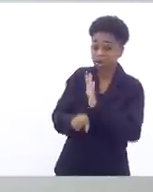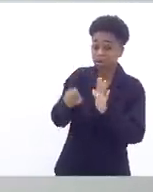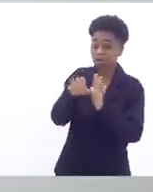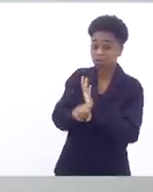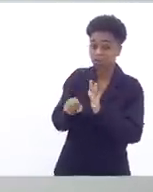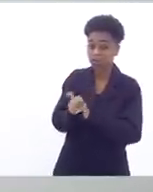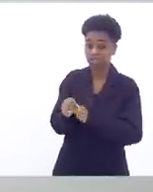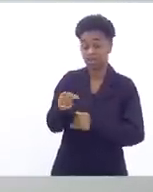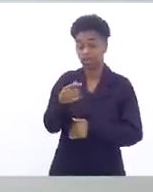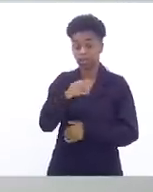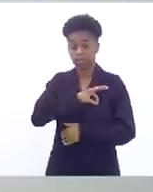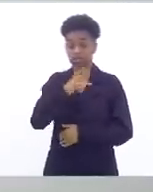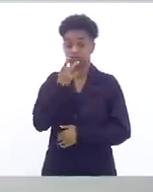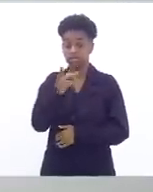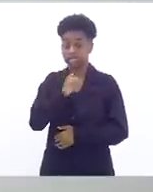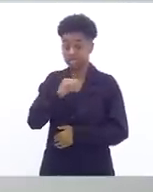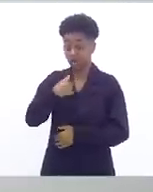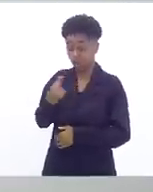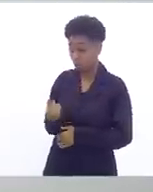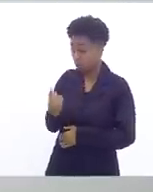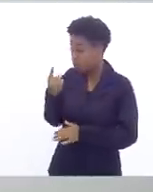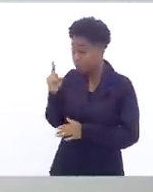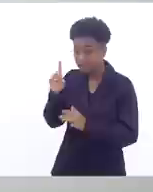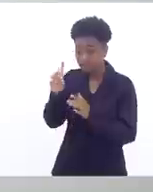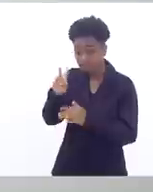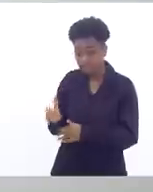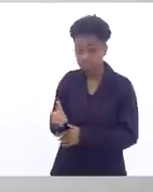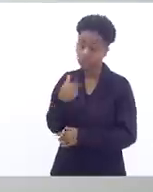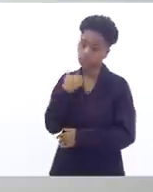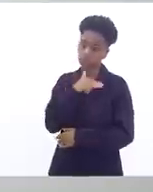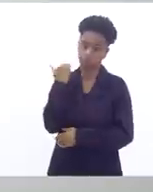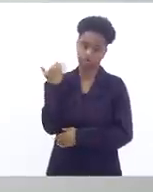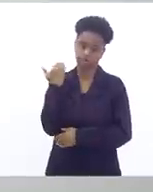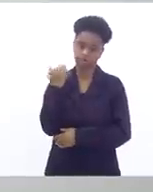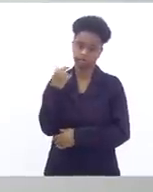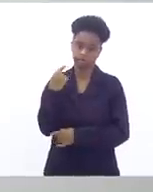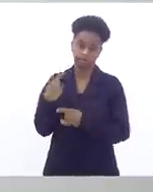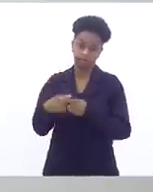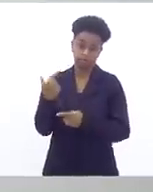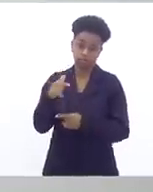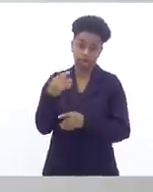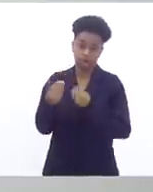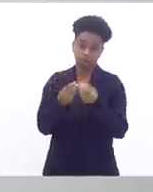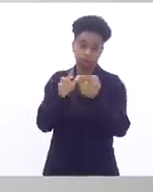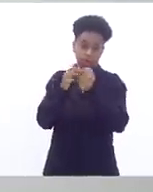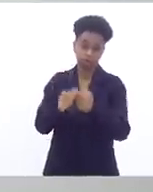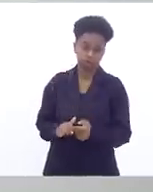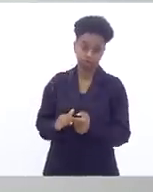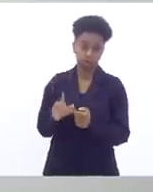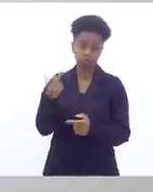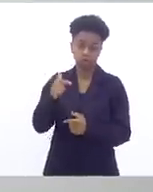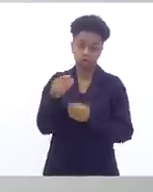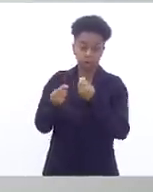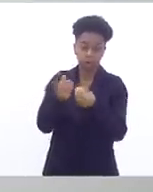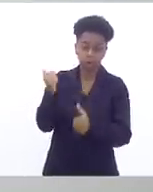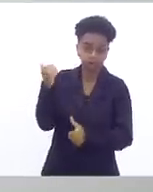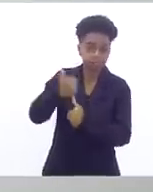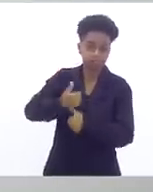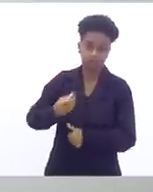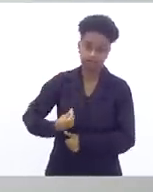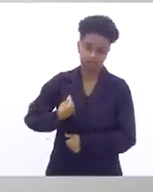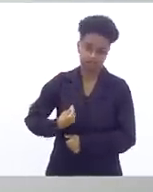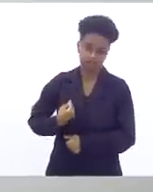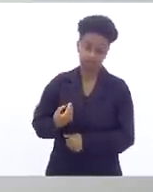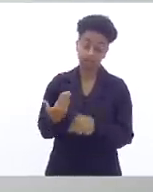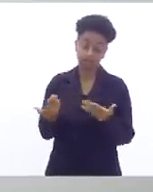eu for uma vamos morrer não tem como reparar realmente quando nós perdemos nossas vidas então assim eu digo aos senhores